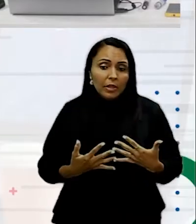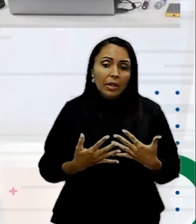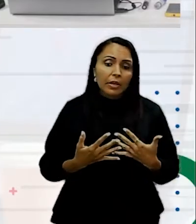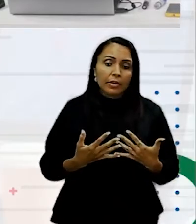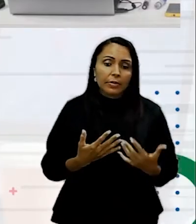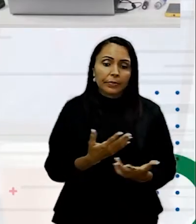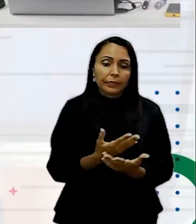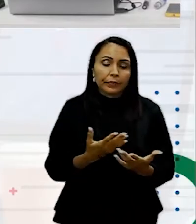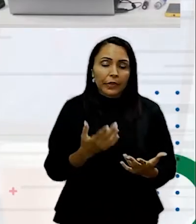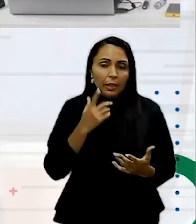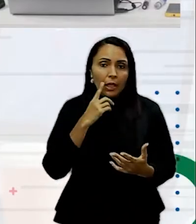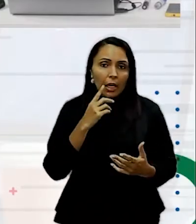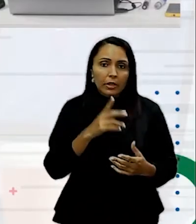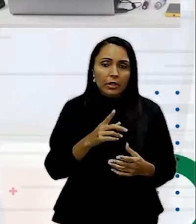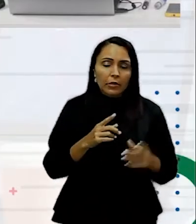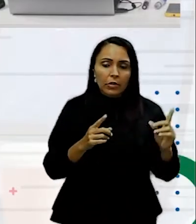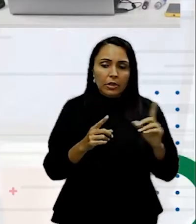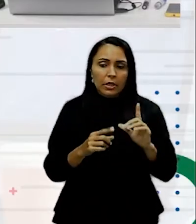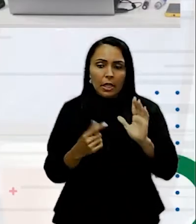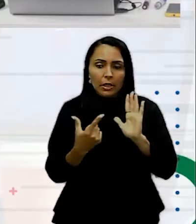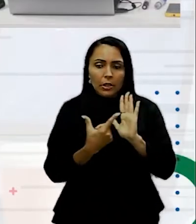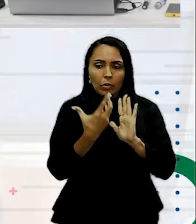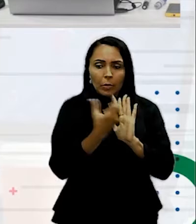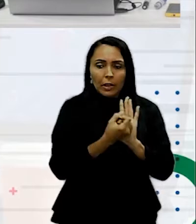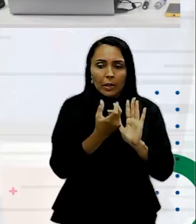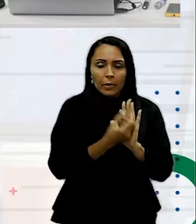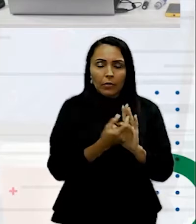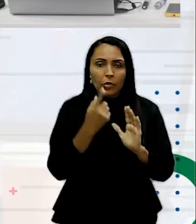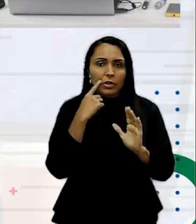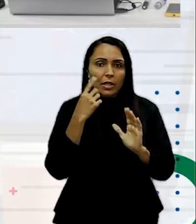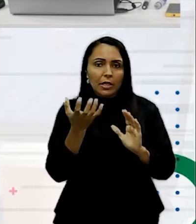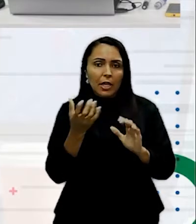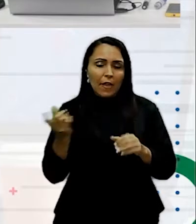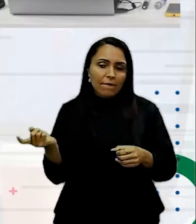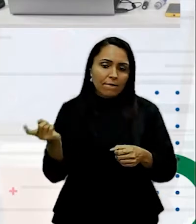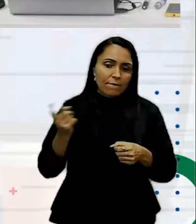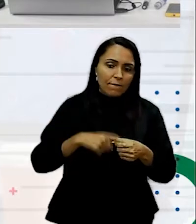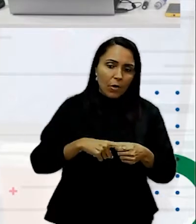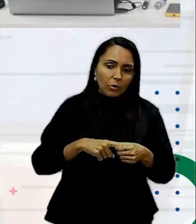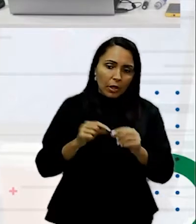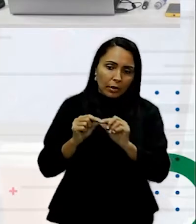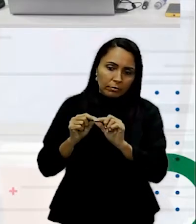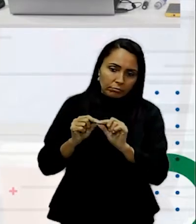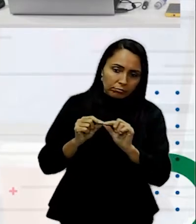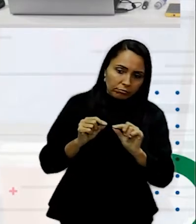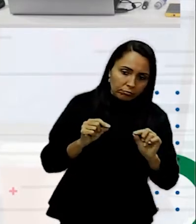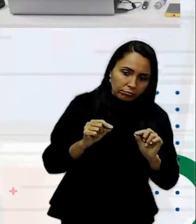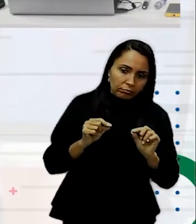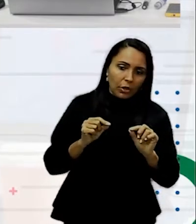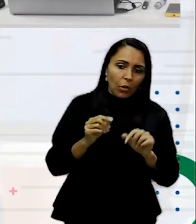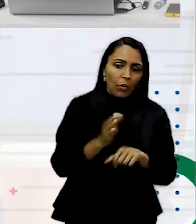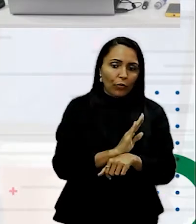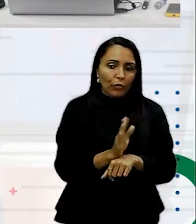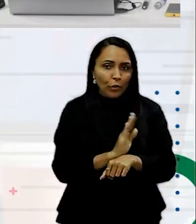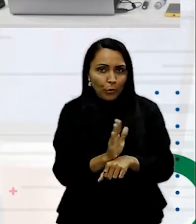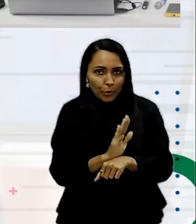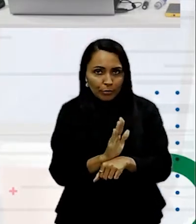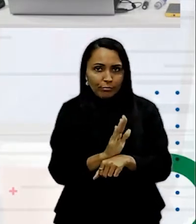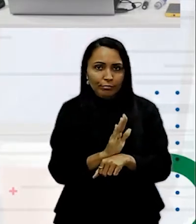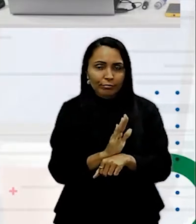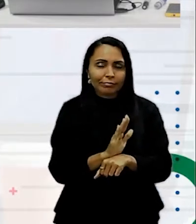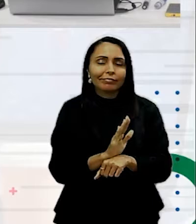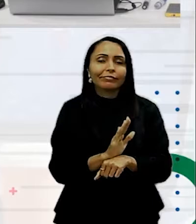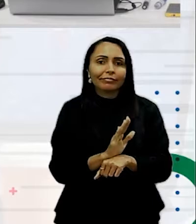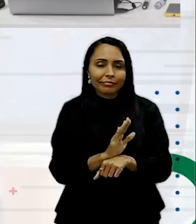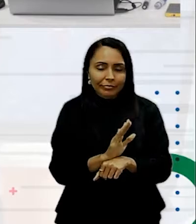Você, assim que entra no aplicativo, você quer voltar a assistir o que você estava vendo, não é isso? Aí